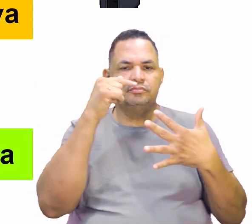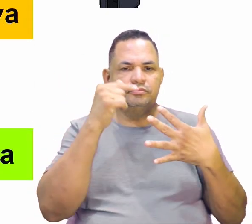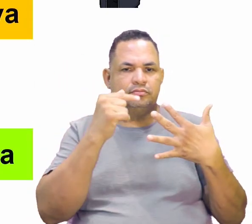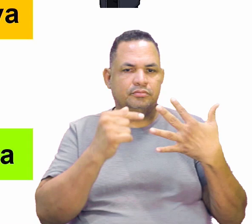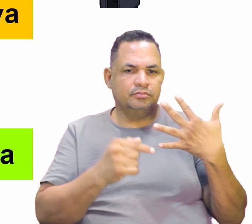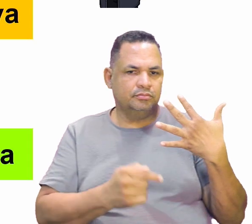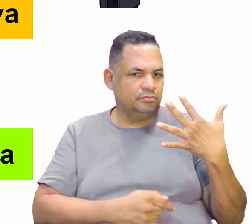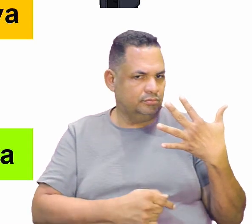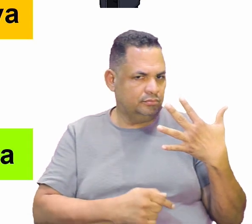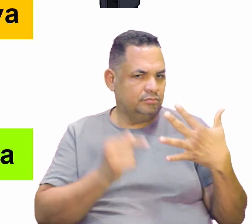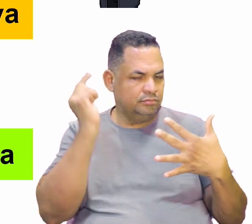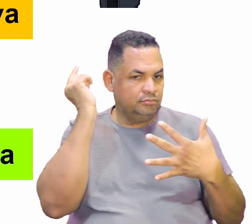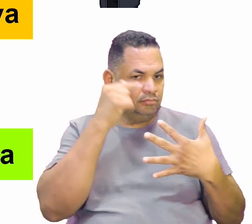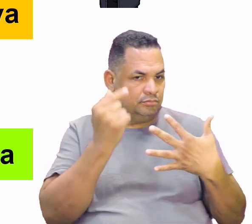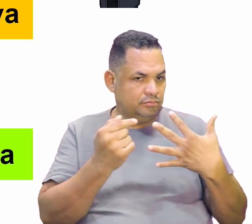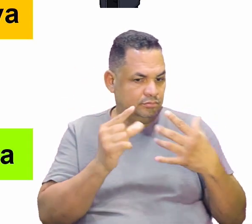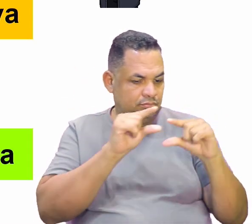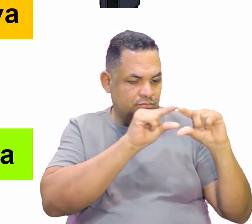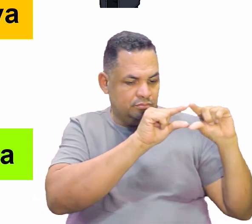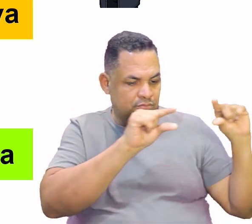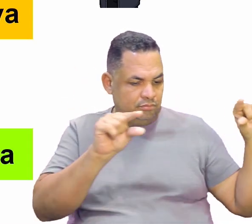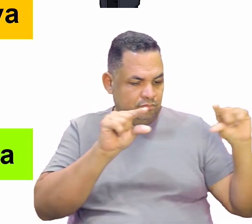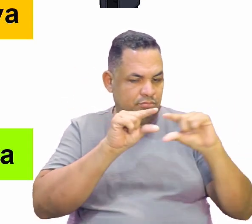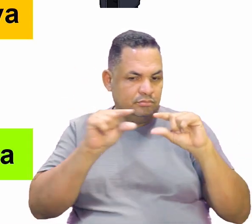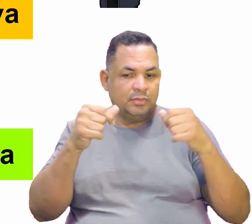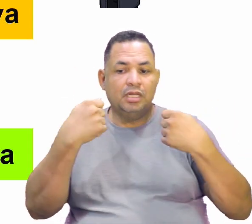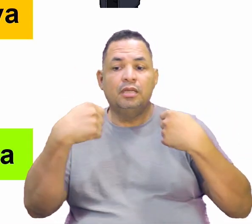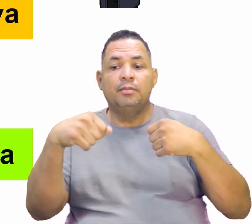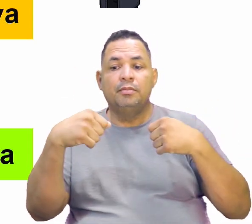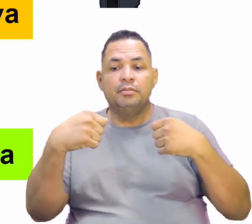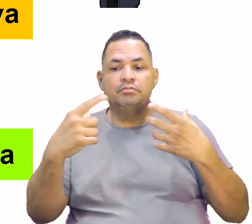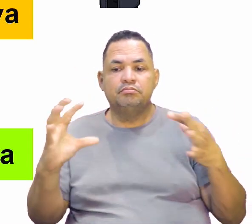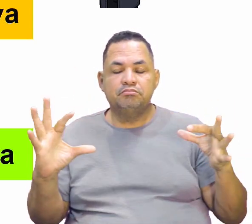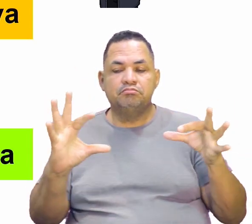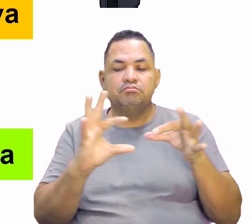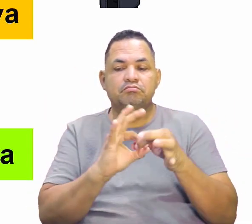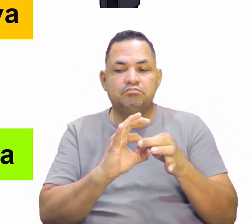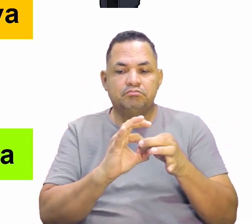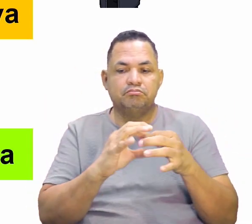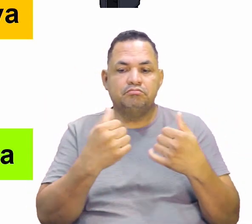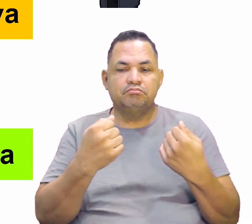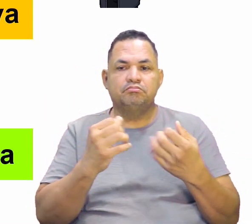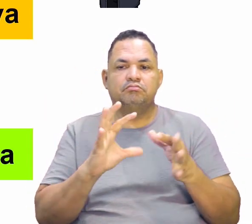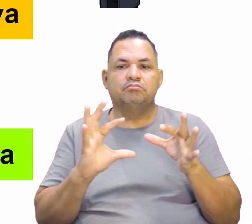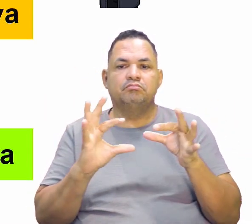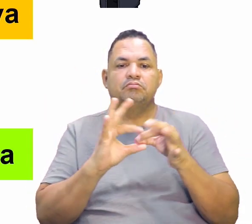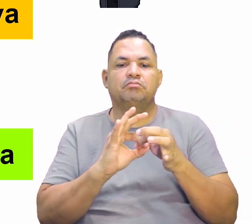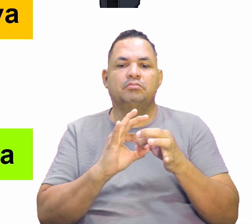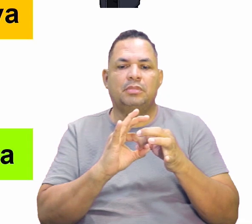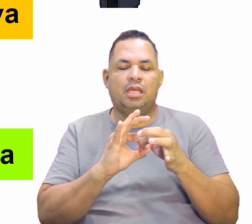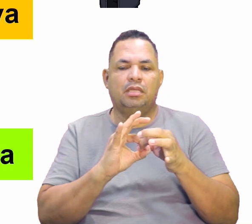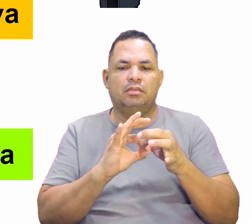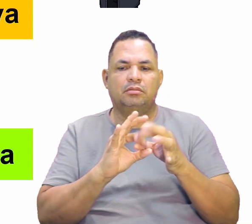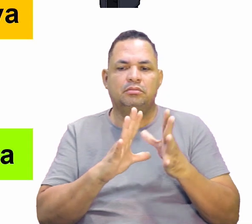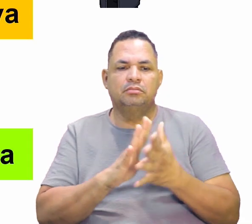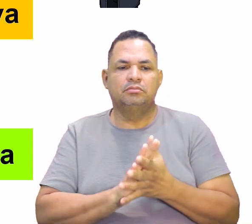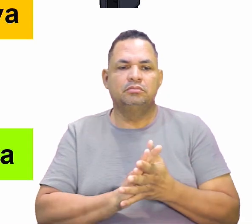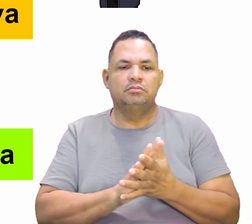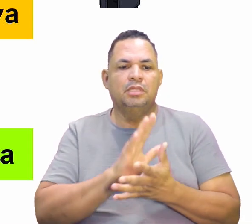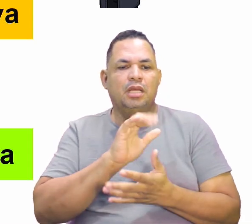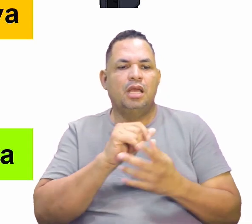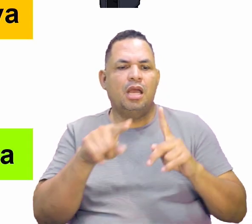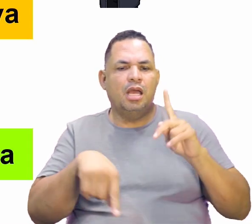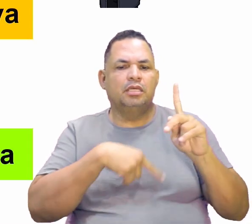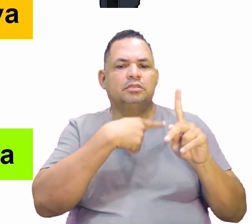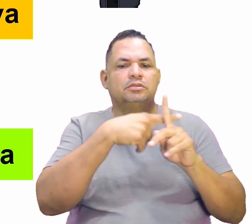a classificação das orações coordenadas sindéticas. Agora ó, sim. Isso daqui vão aparecer os conectivos, ó.